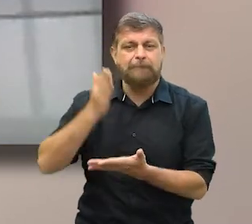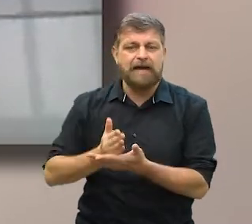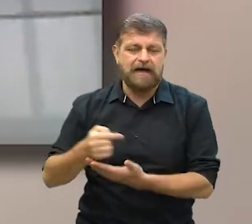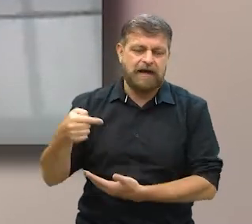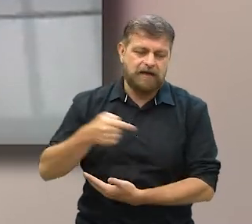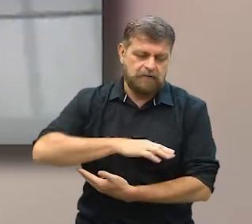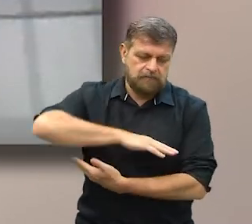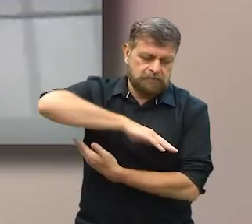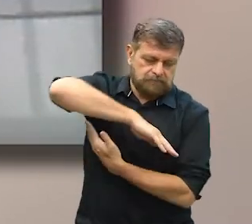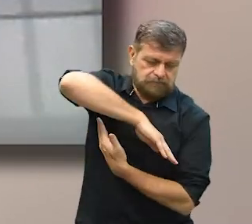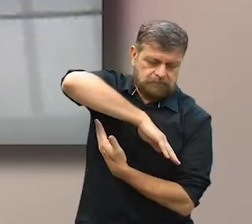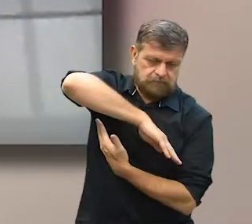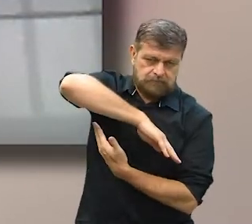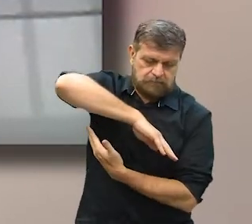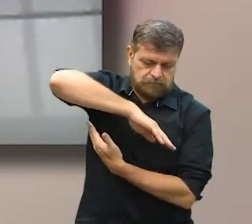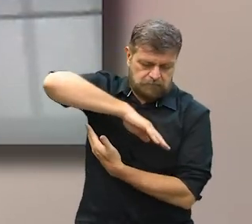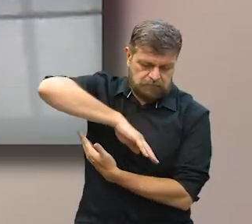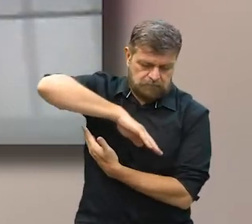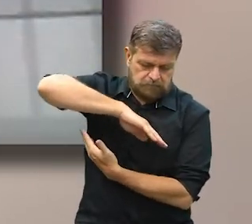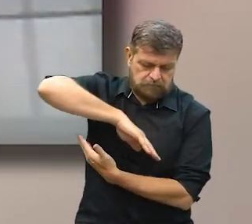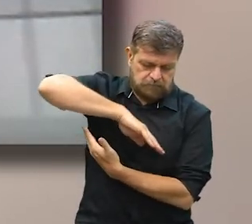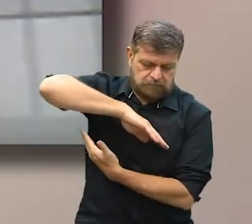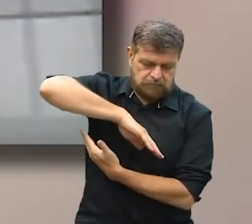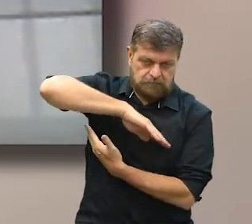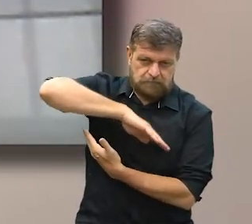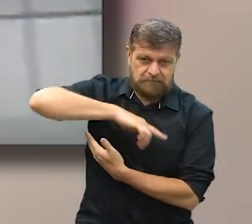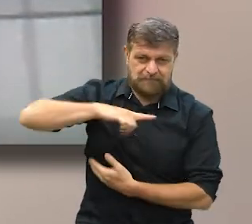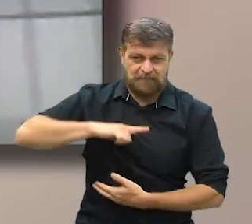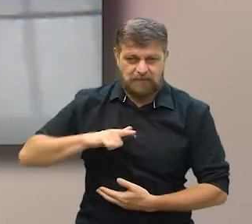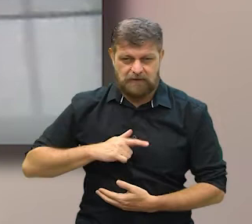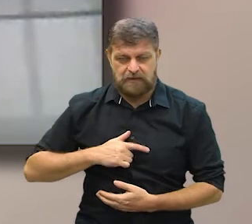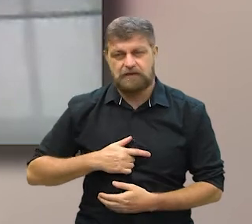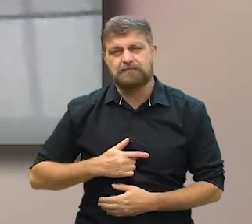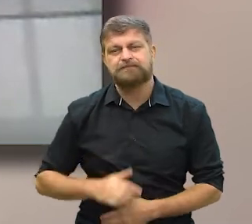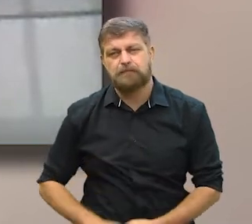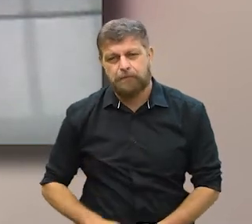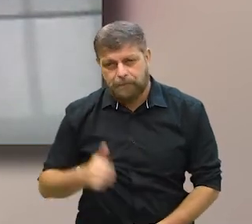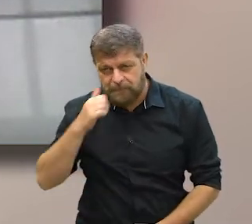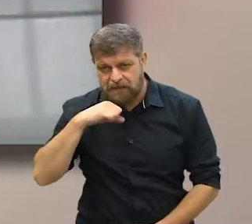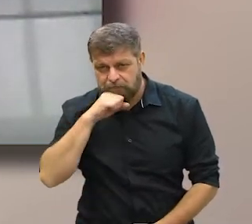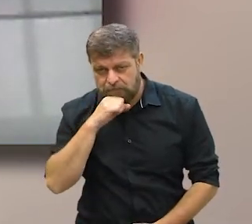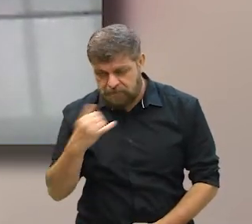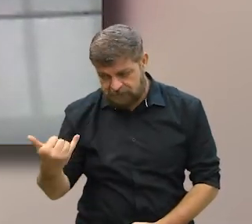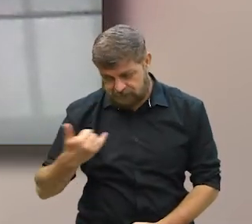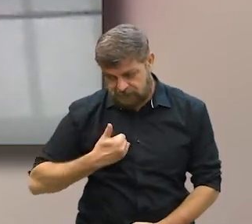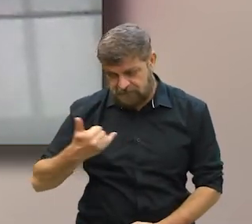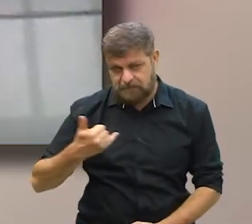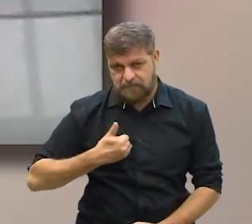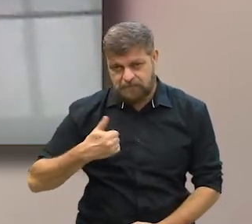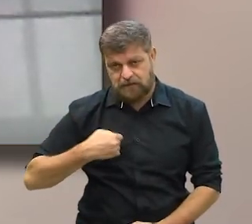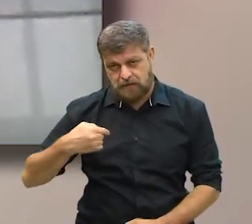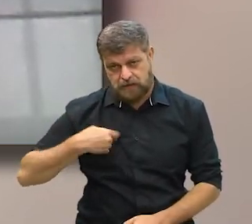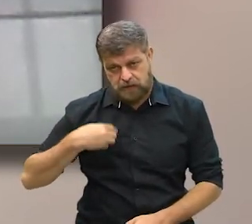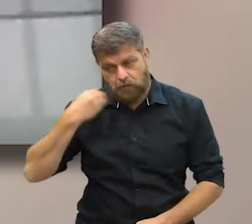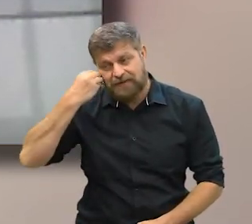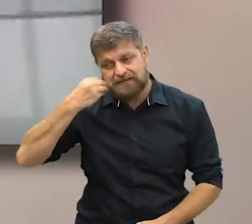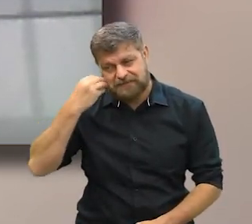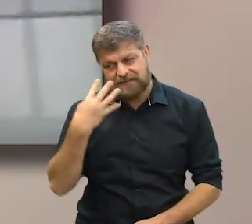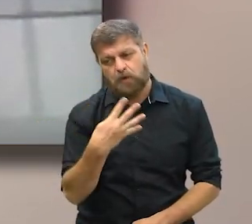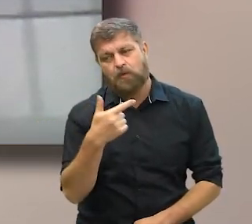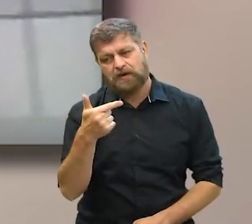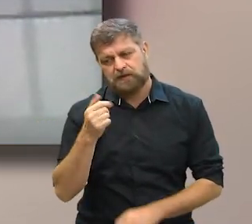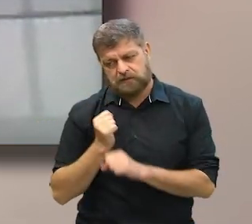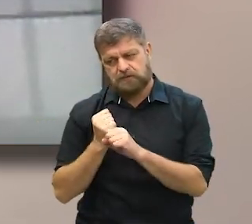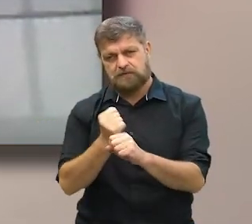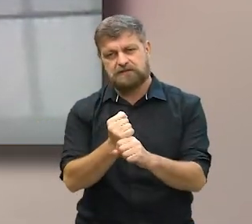e aí os gases param de incomodar. Simples assim. E o que as minhas clientes falam, e olha, gente,